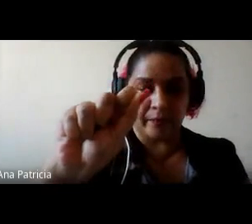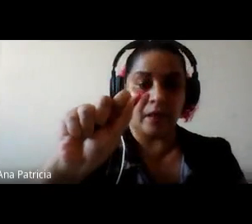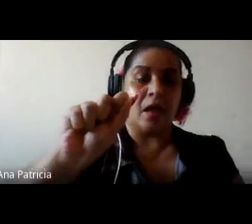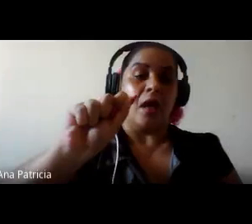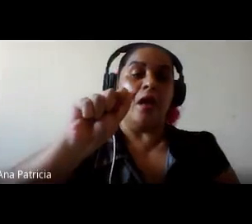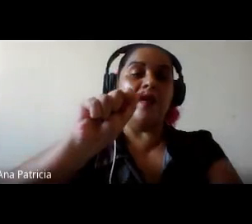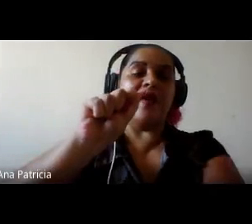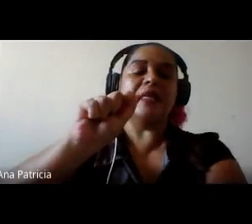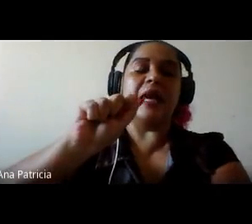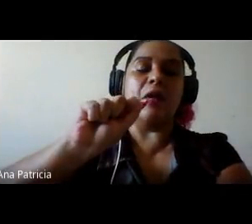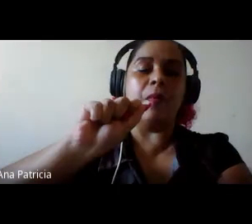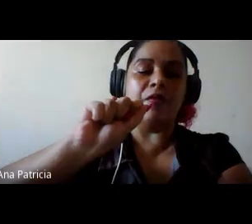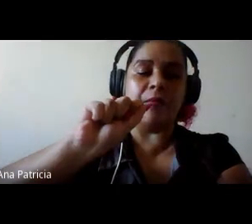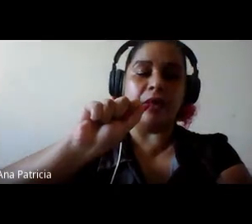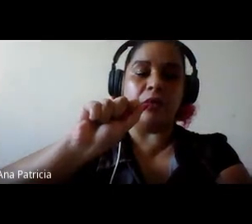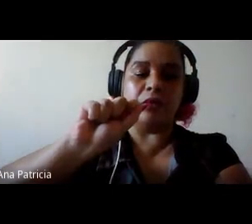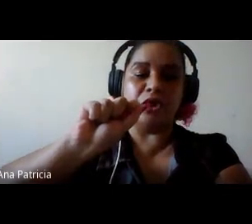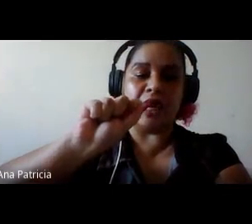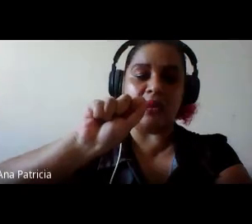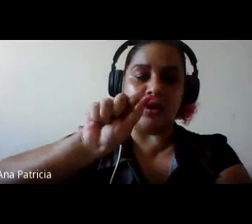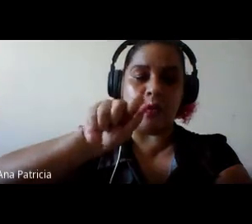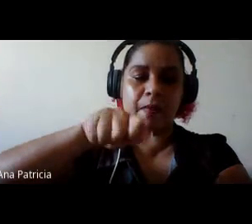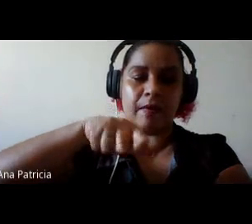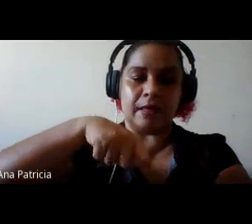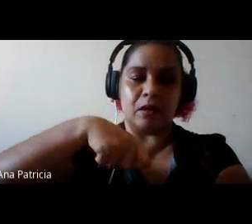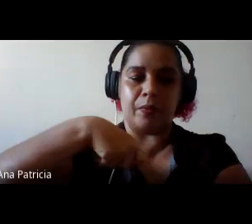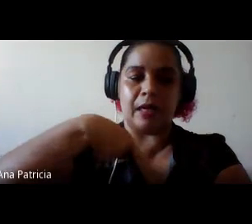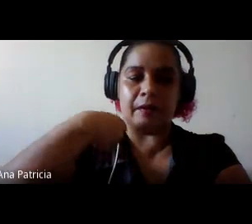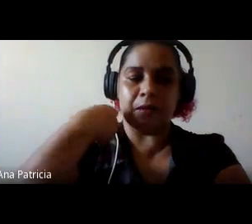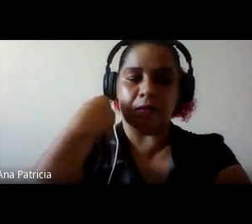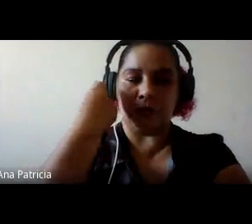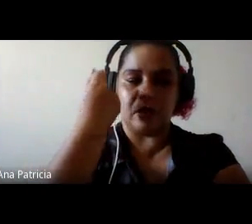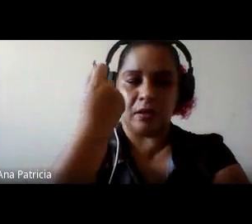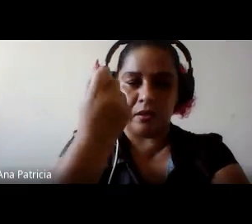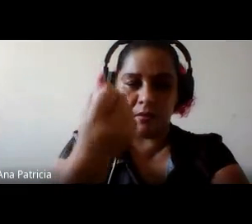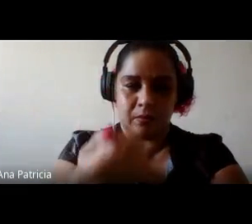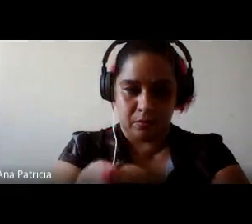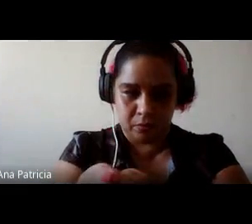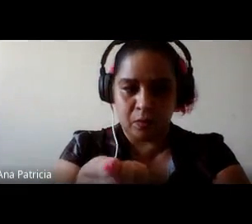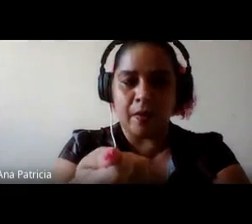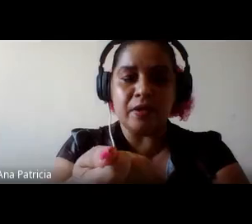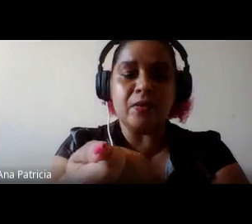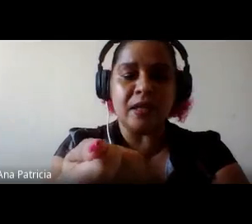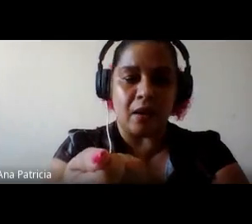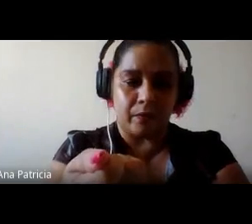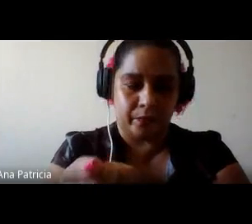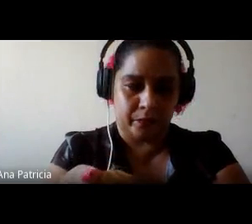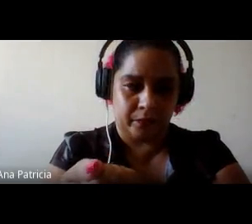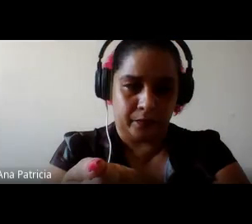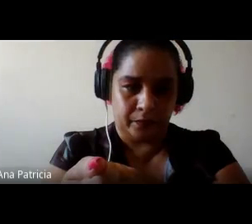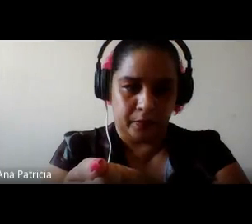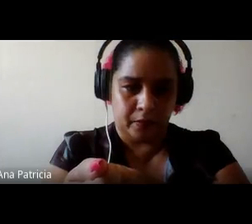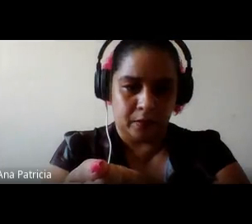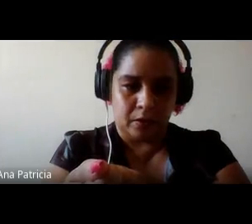aqui. Eu vou fazer um movimento giratório com a mão assim, ó, pro lado da pessoa. Qual é o seu sinal?